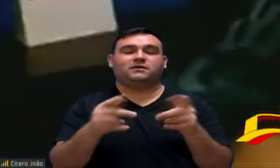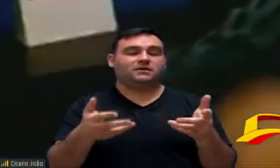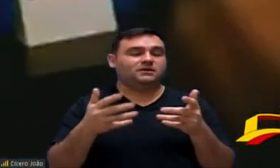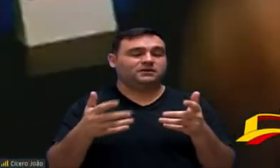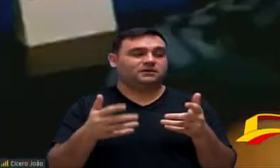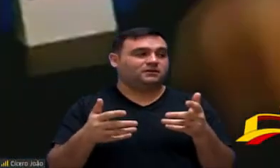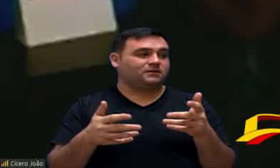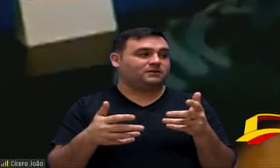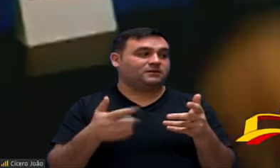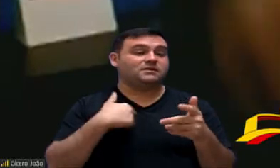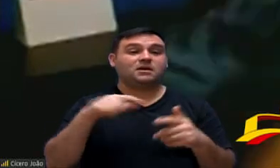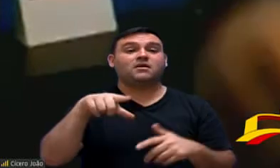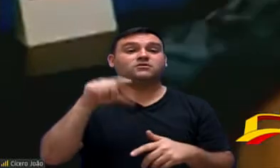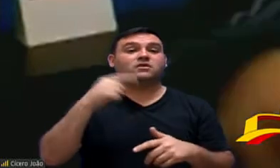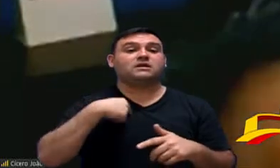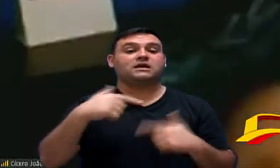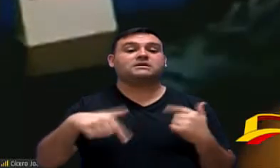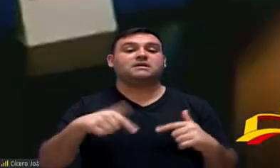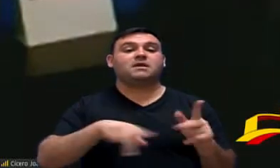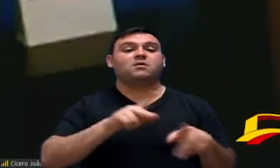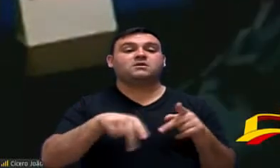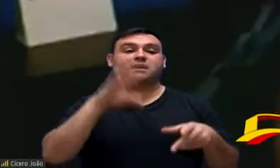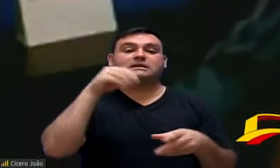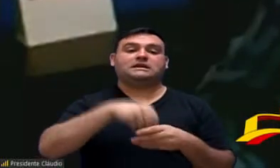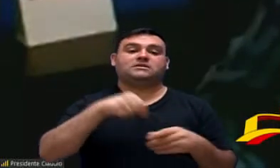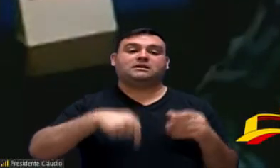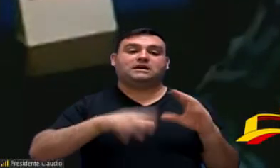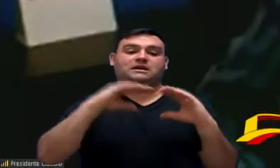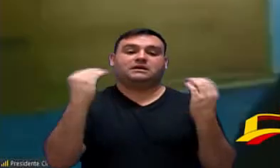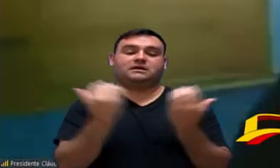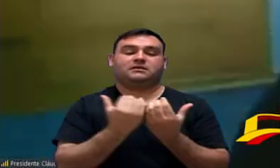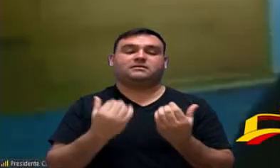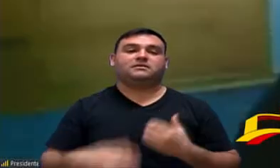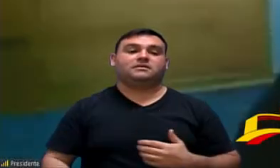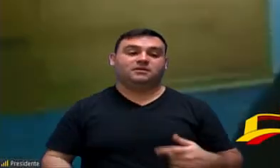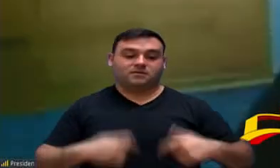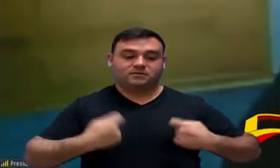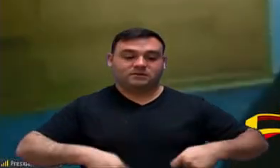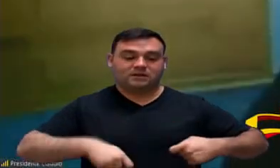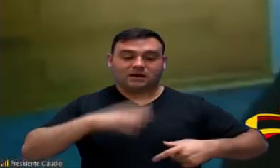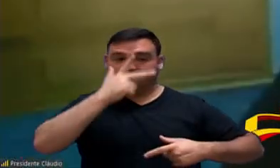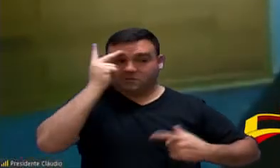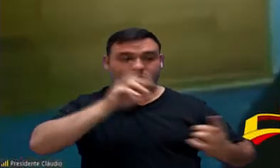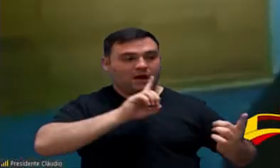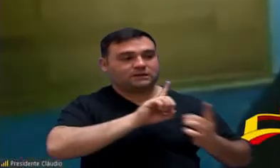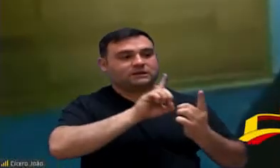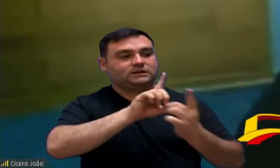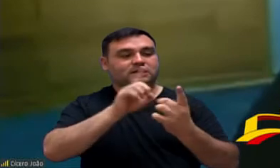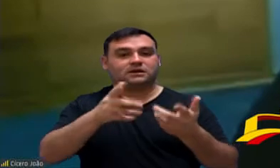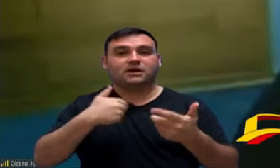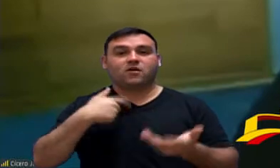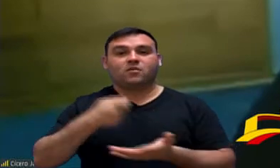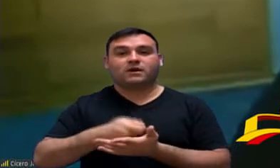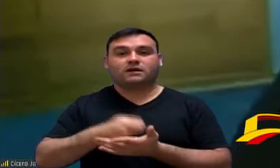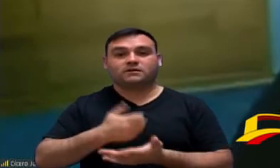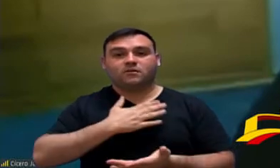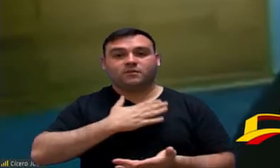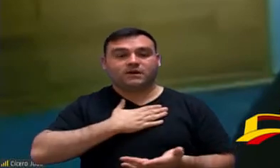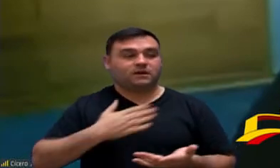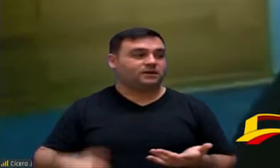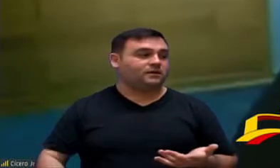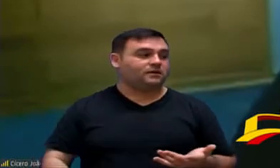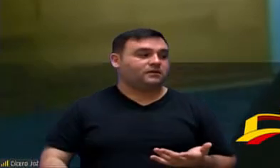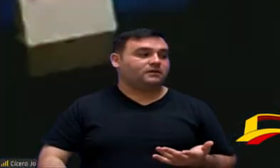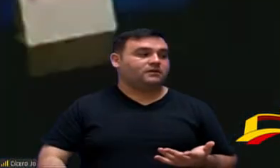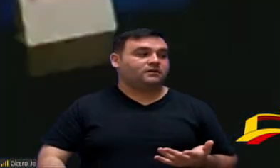aqui, eu fui eleito para trabalhar para a população dentro da Câmara. Tem que trabalhar, atender a população. Essa é a minha obrigação. Na cadeira, não isso.